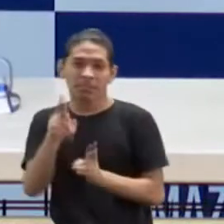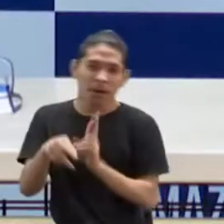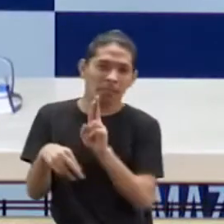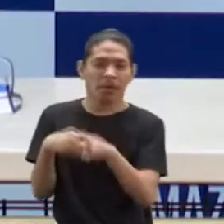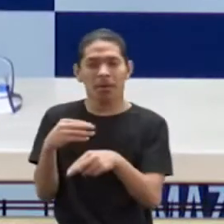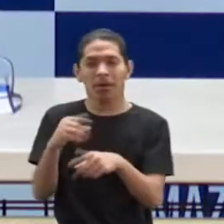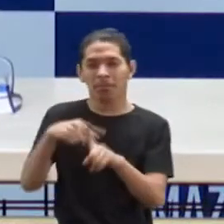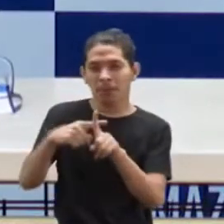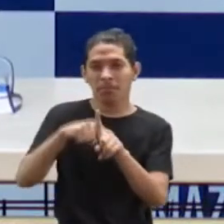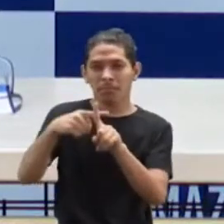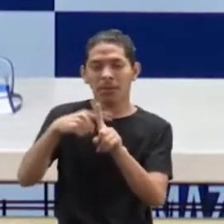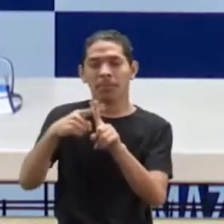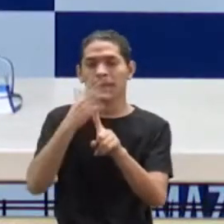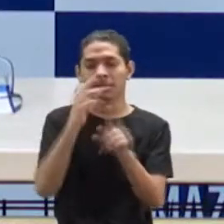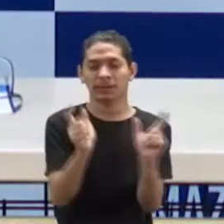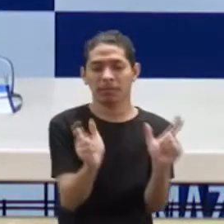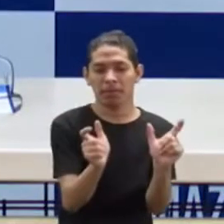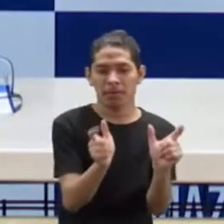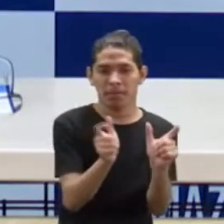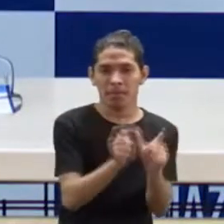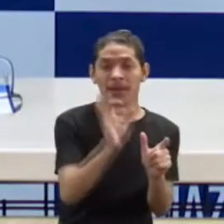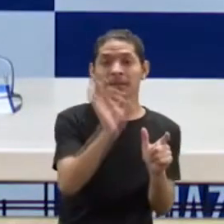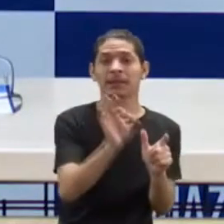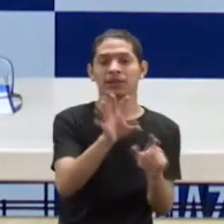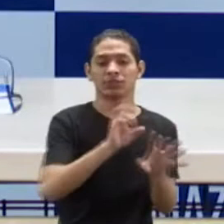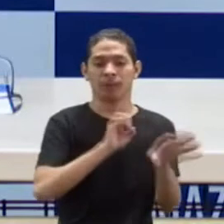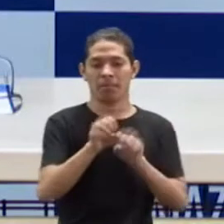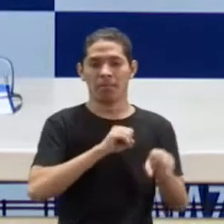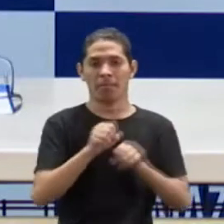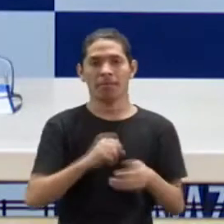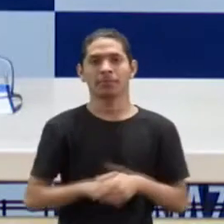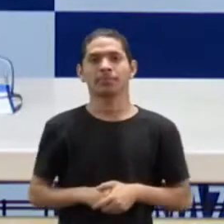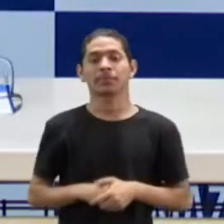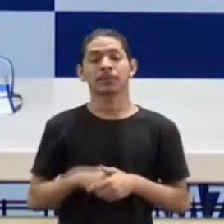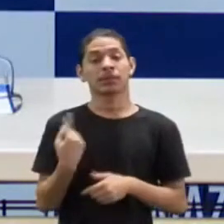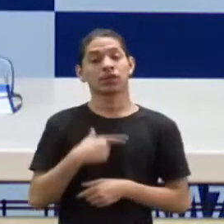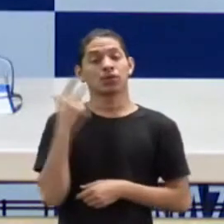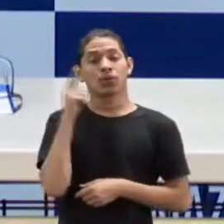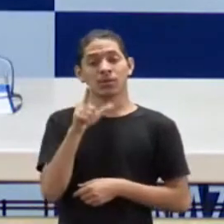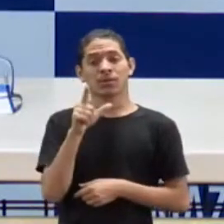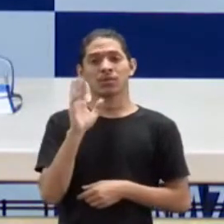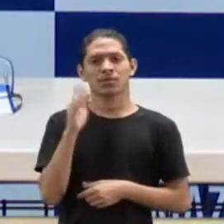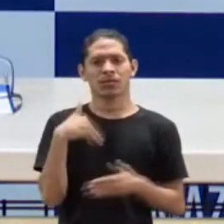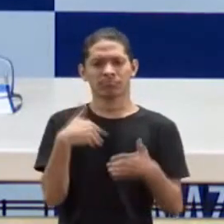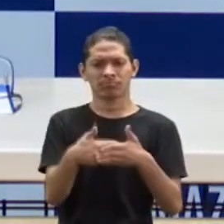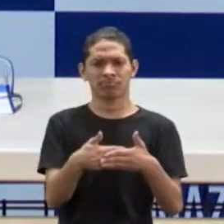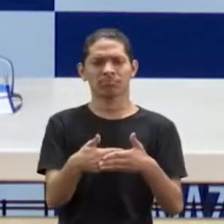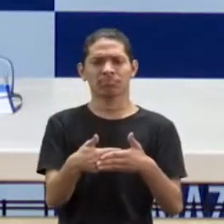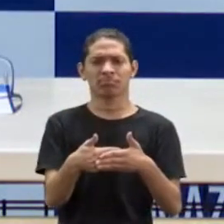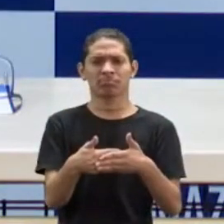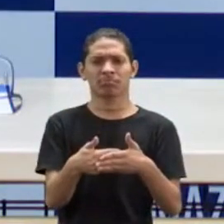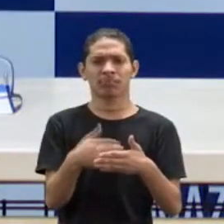né baixando essa taxa de infecção a gente conseguiu nesses